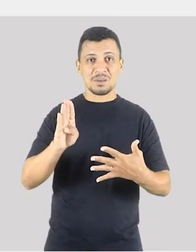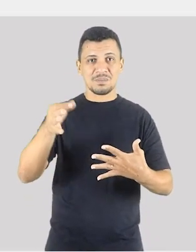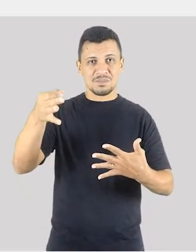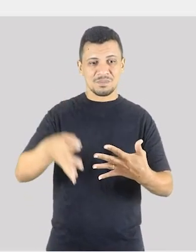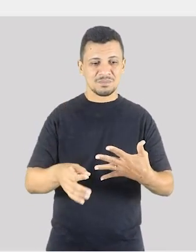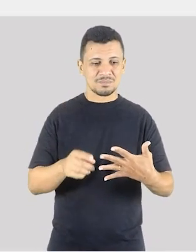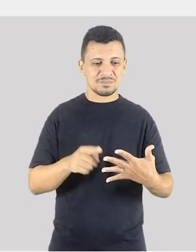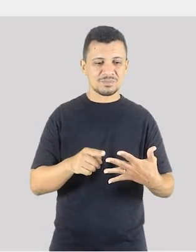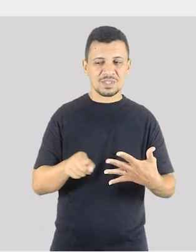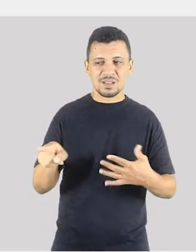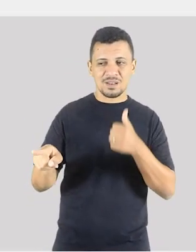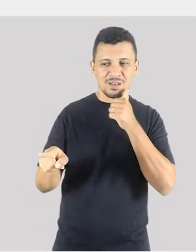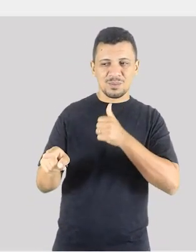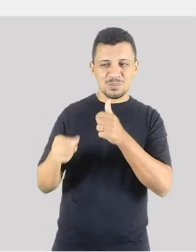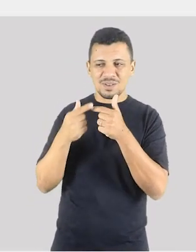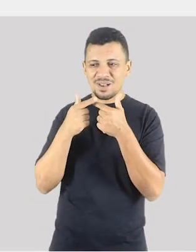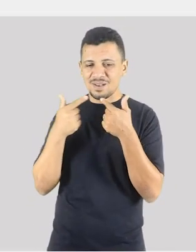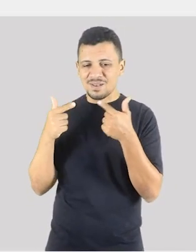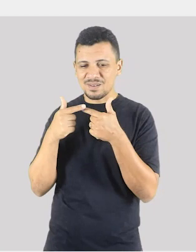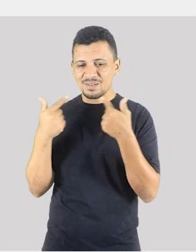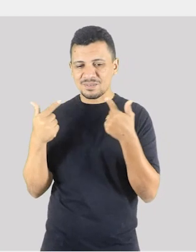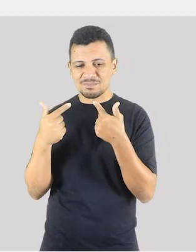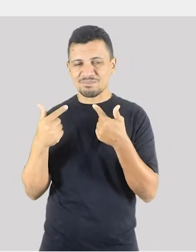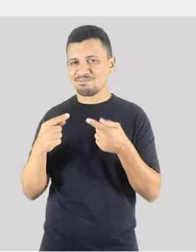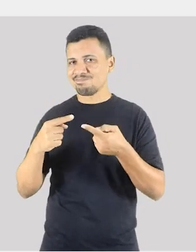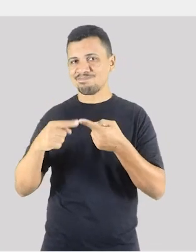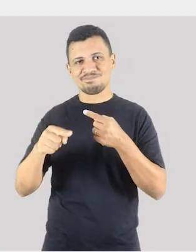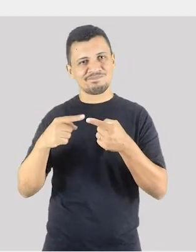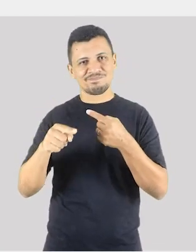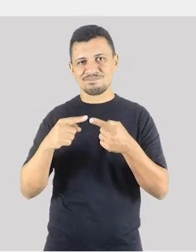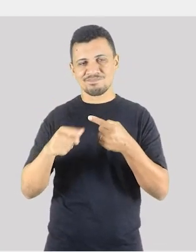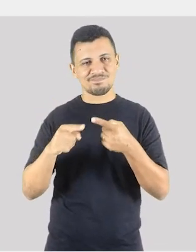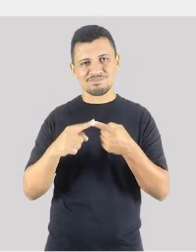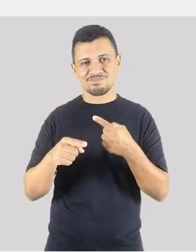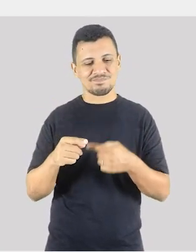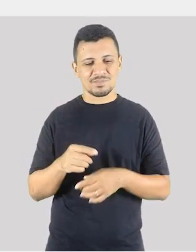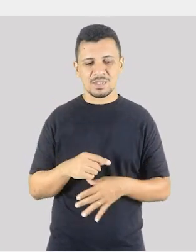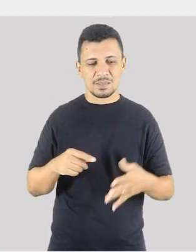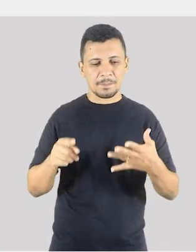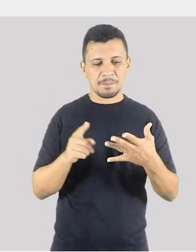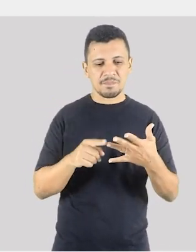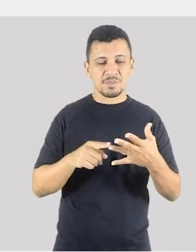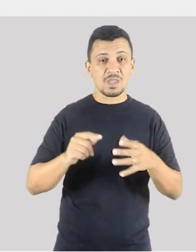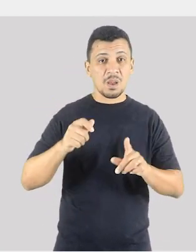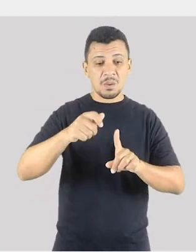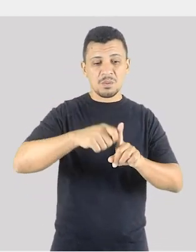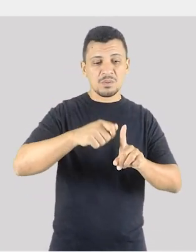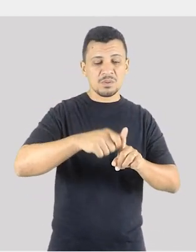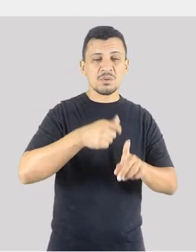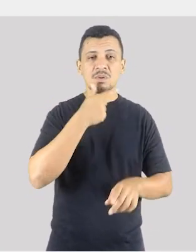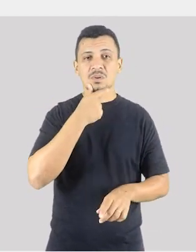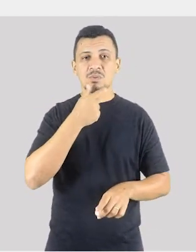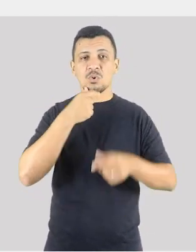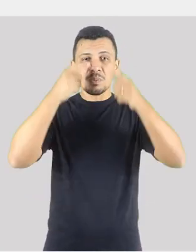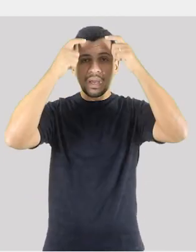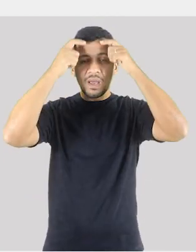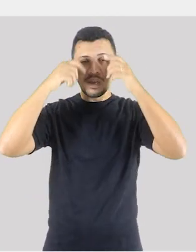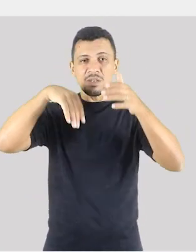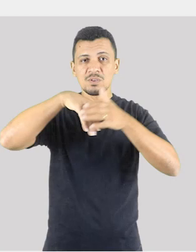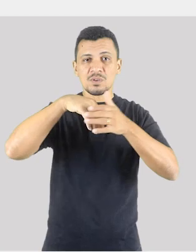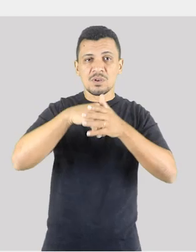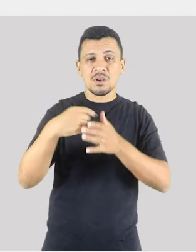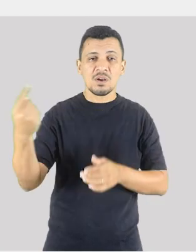aquele sorriso estampado, isso não é perífrase, a gente vê o exemplo, é um caso de pleonasmo. No próximo mês, o rei do futebol virá a Ilha do